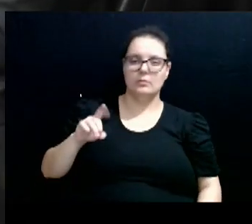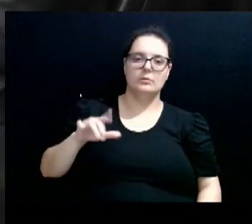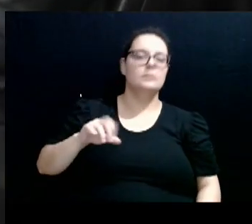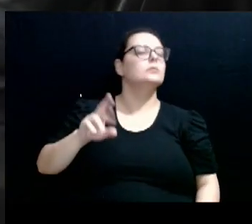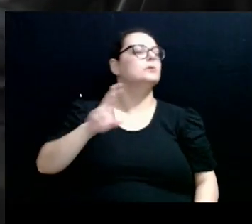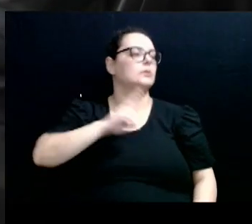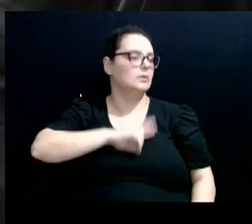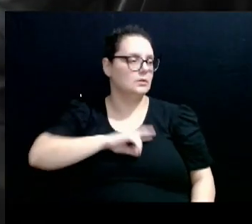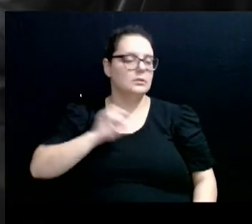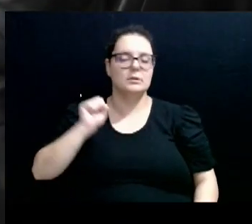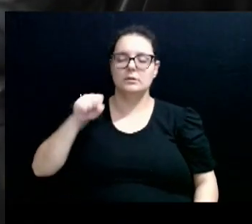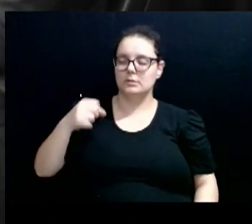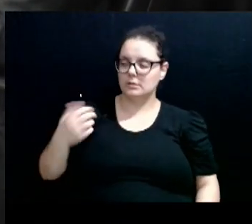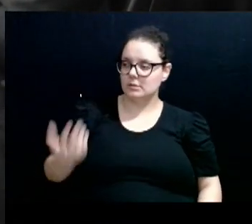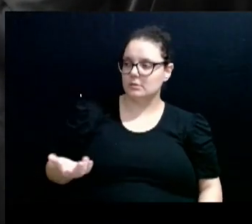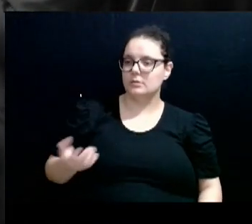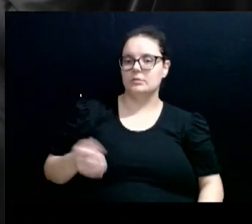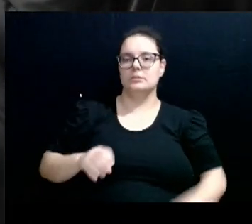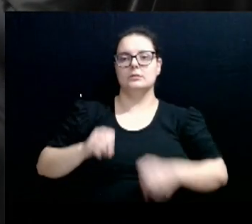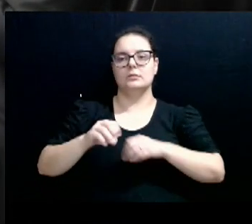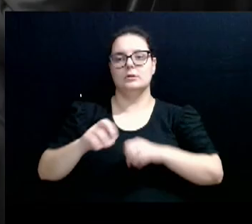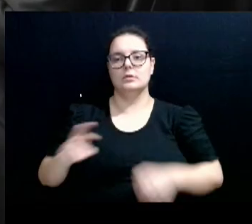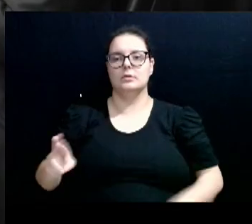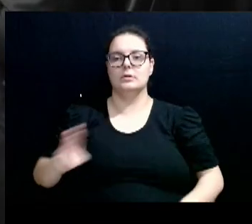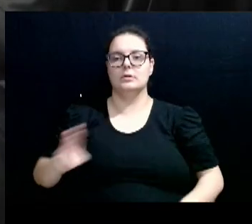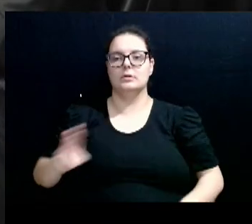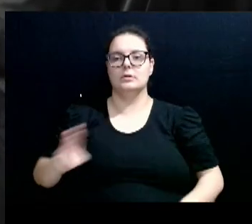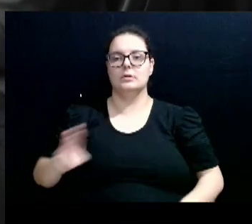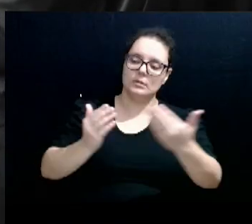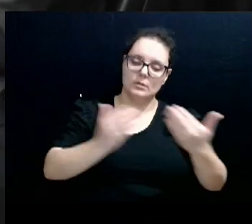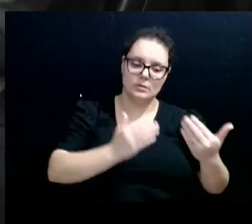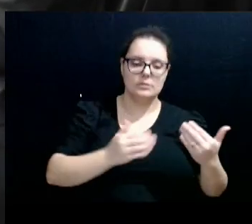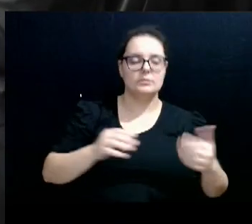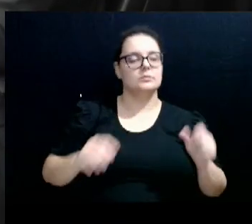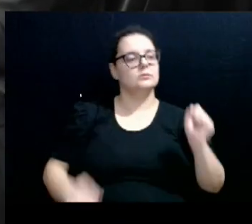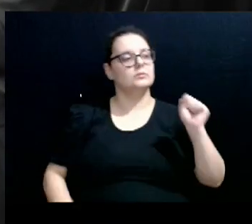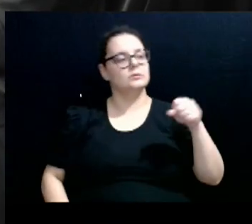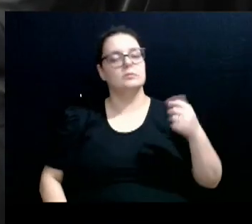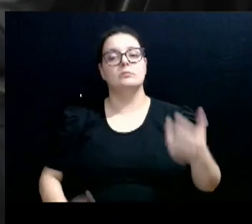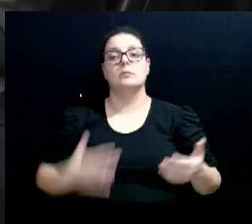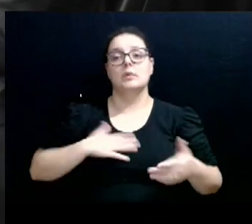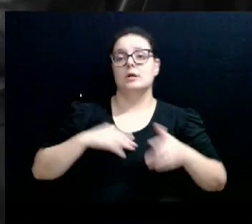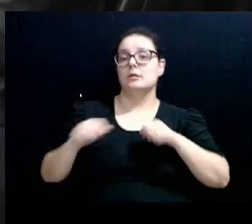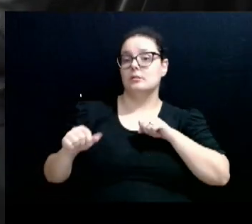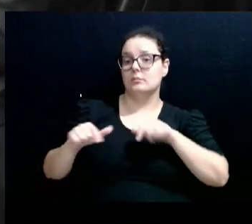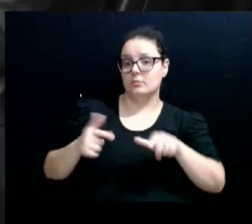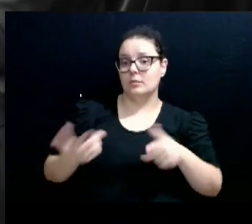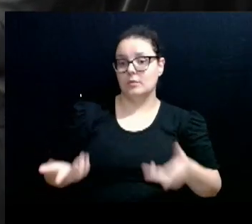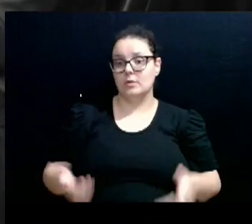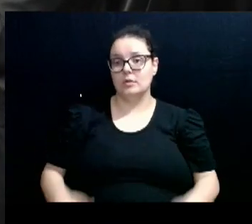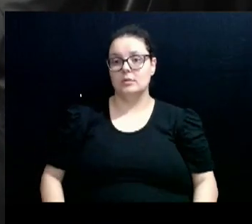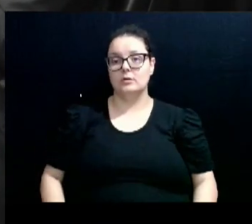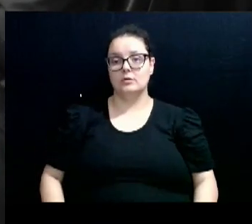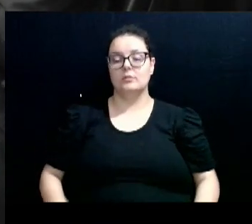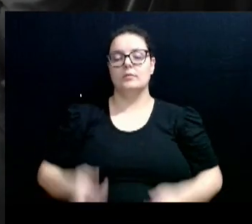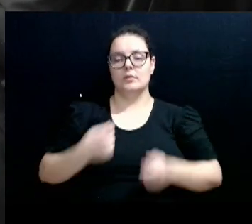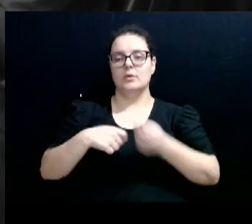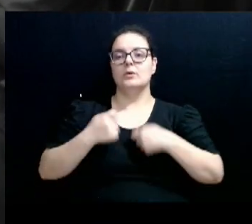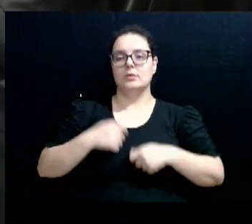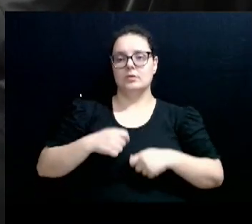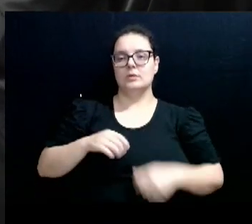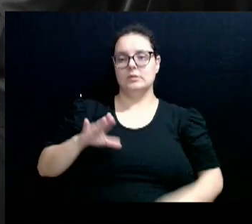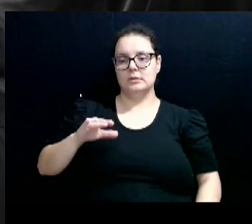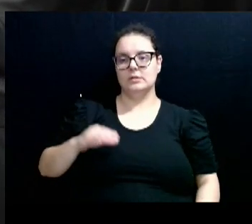Eu também dou aula de religiões comparadas. Sim. A minha formação de mestrado foi Ciências da Religião, né? Então